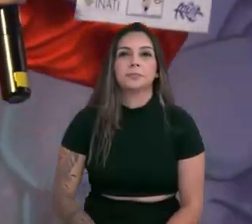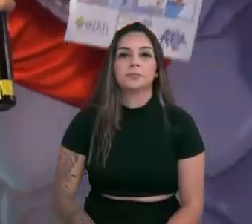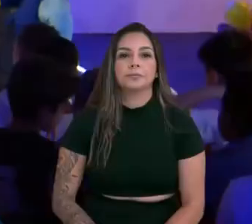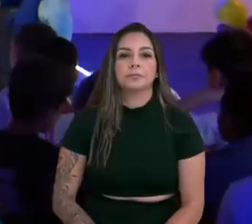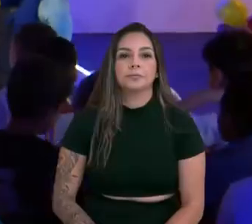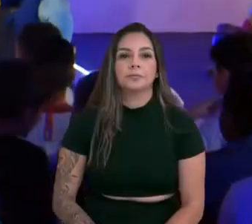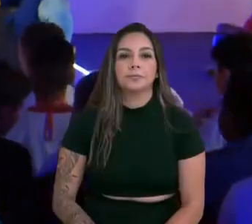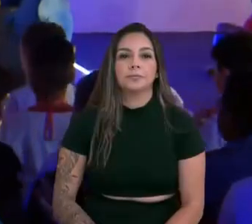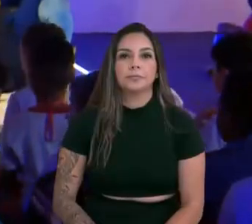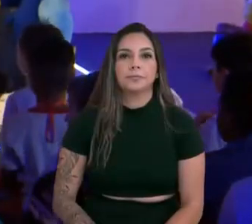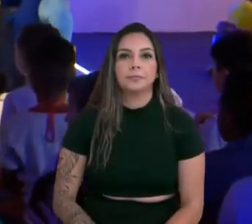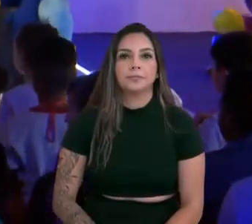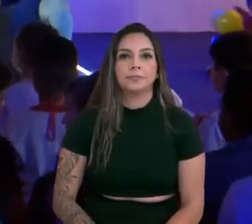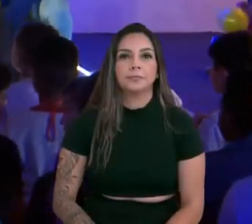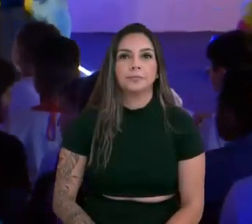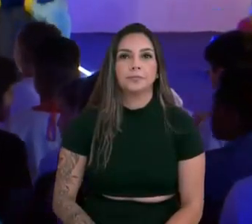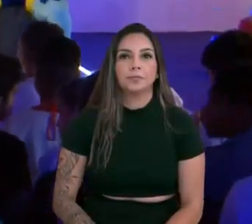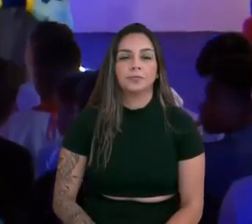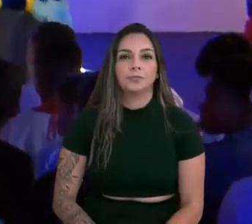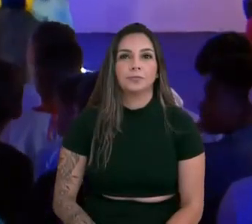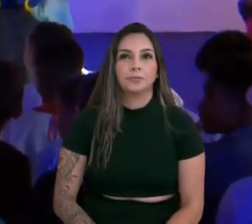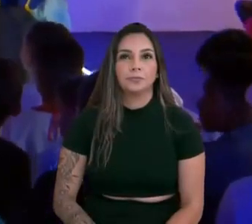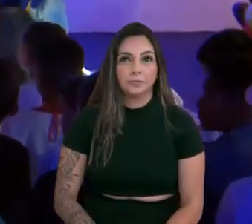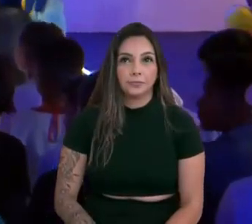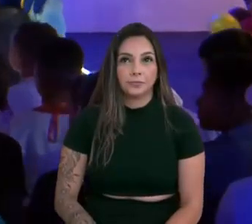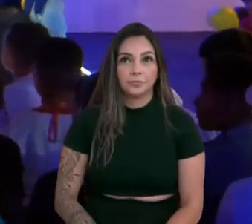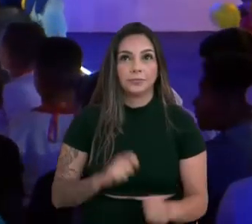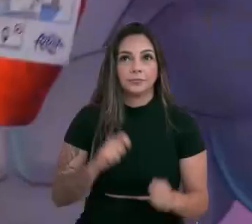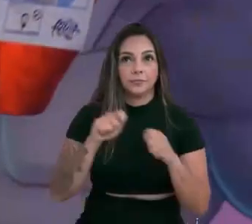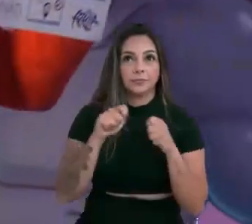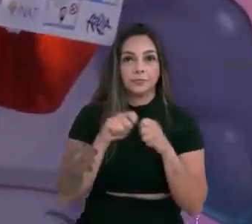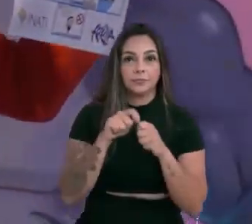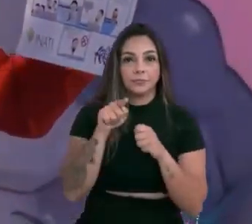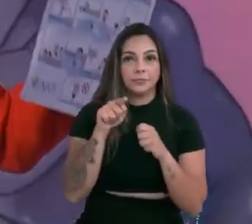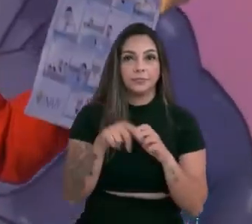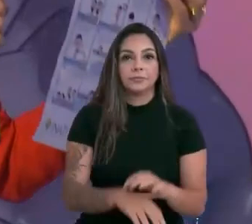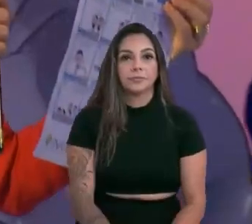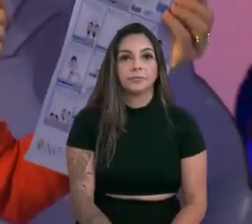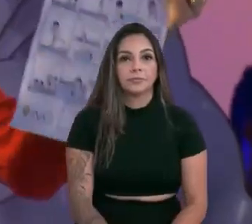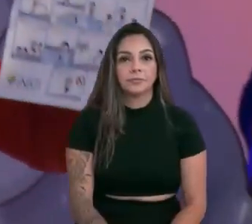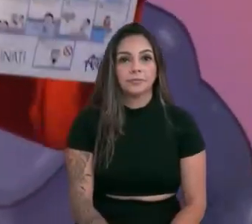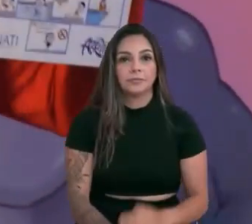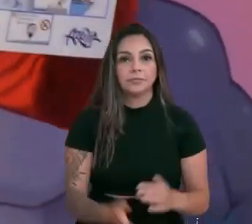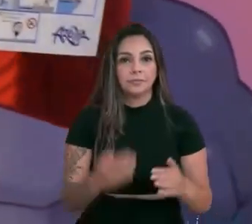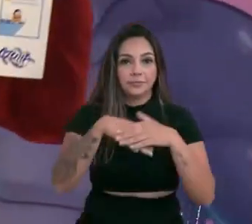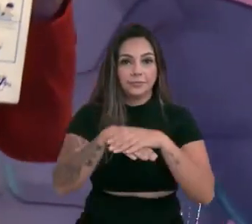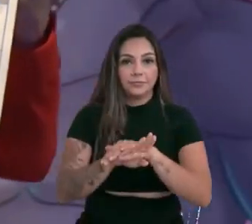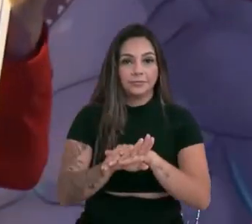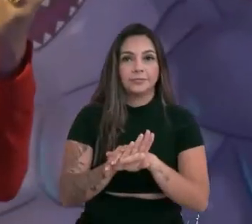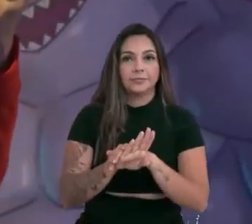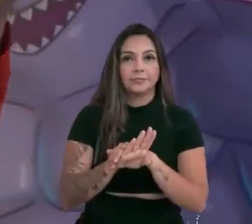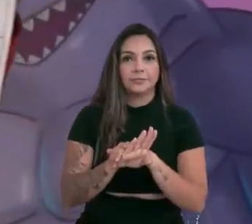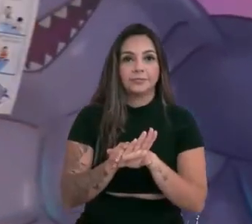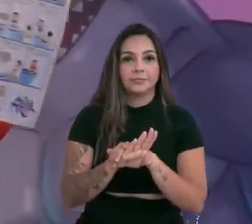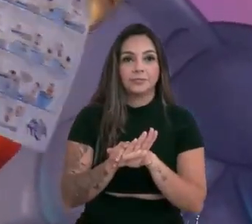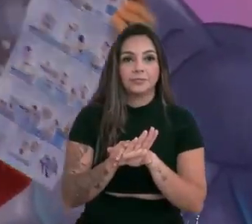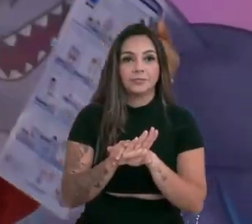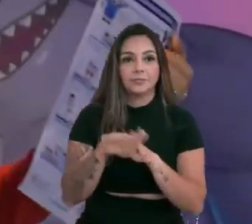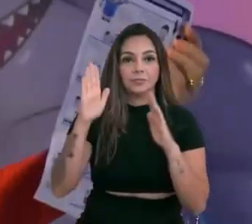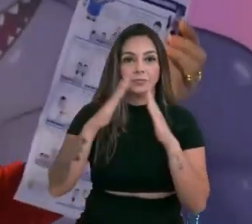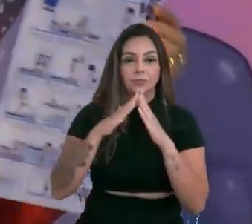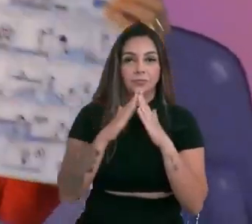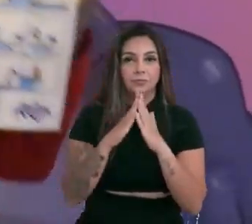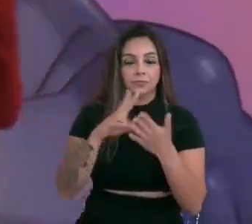que vem junto com a cartilha, tá bom? O que nós vamos fazer com a cartilha? Guardar e levar para casa, para a gente